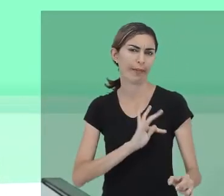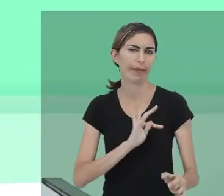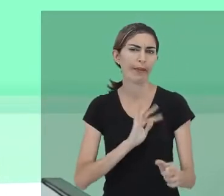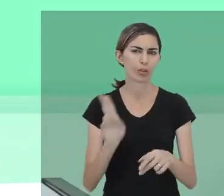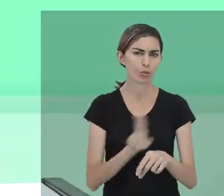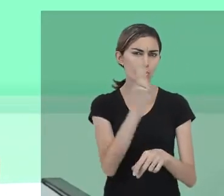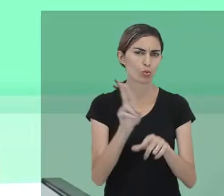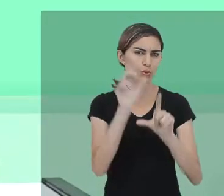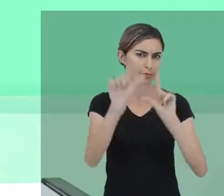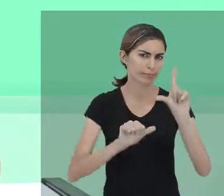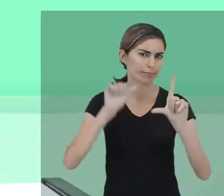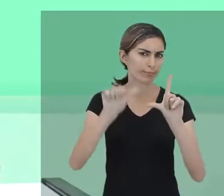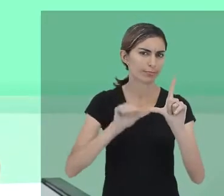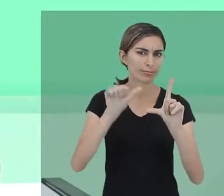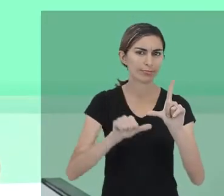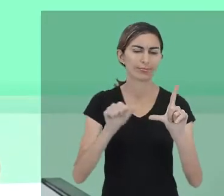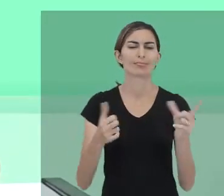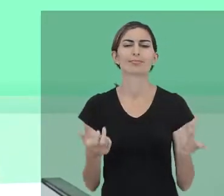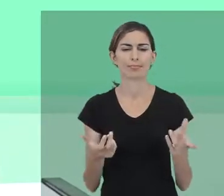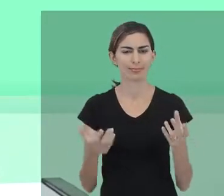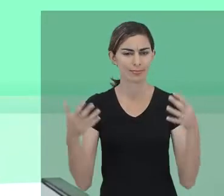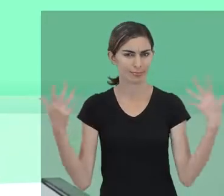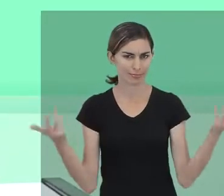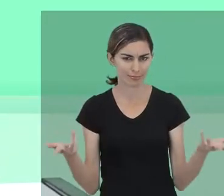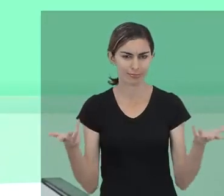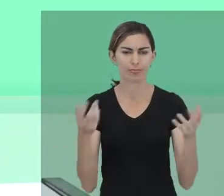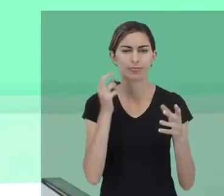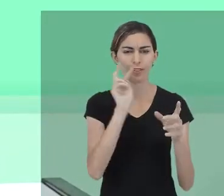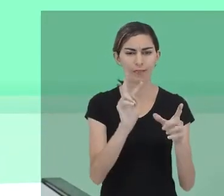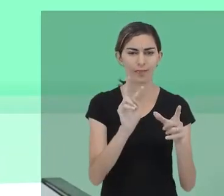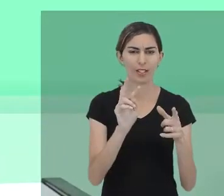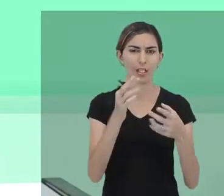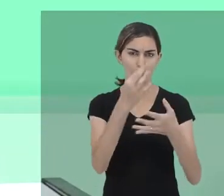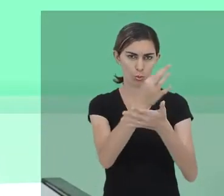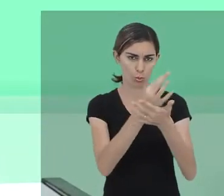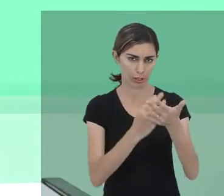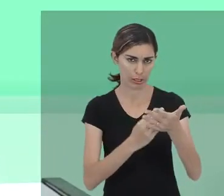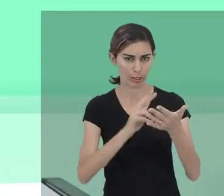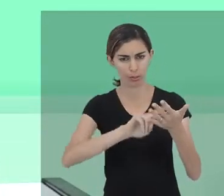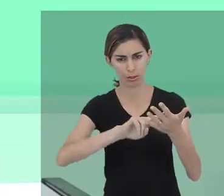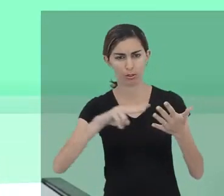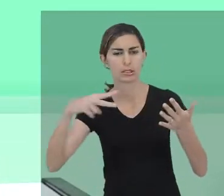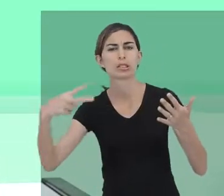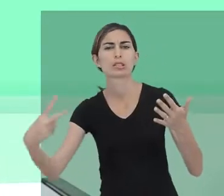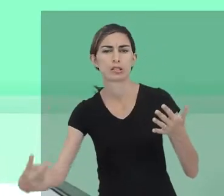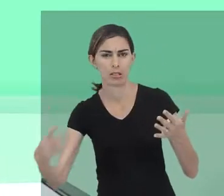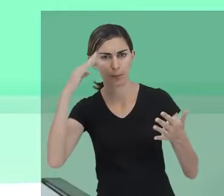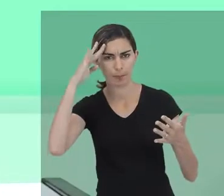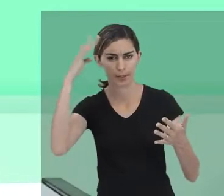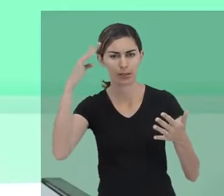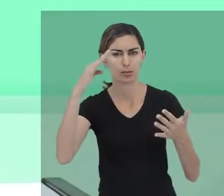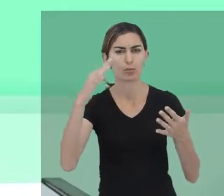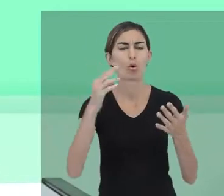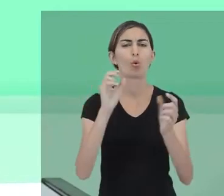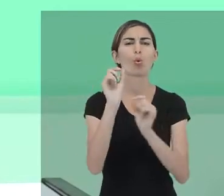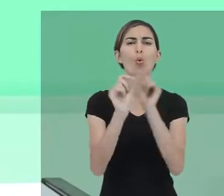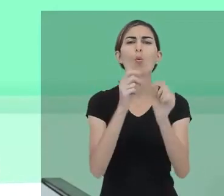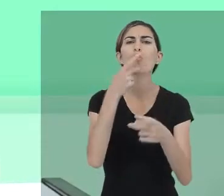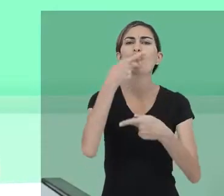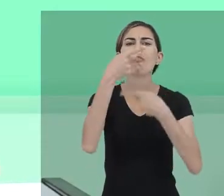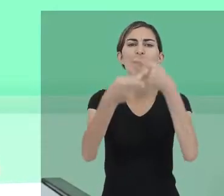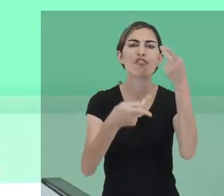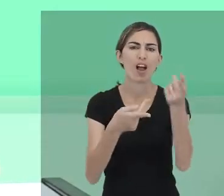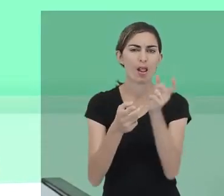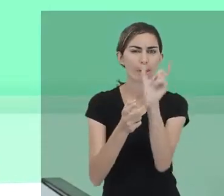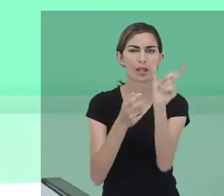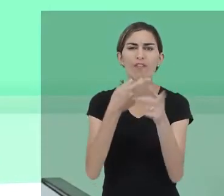muito utilizados na área de logística, né? Então, nós vamos ver o termo técnico e principalmente a sua